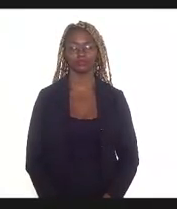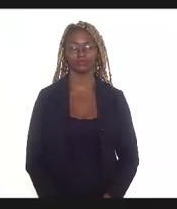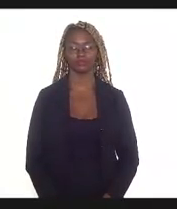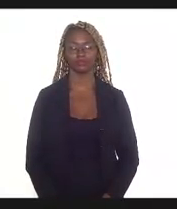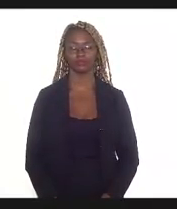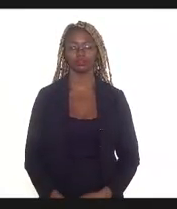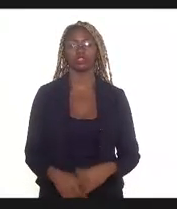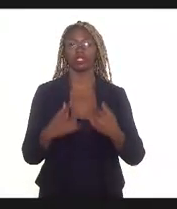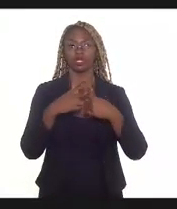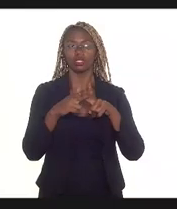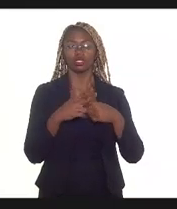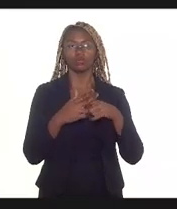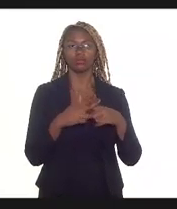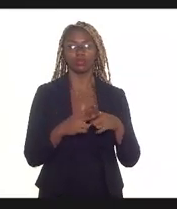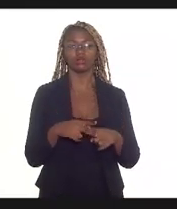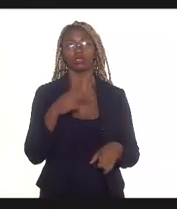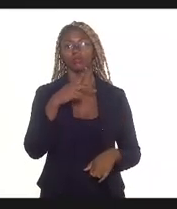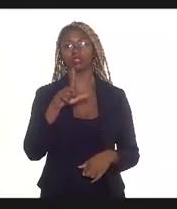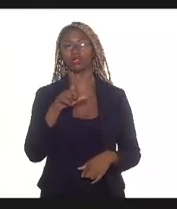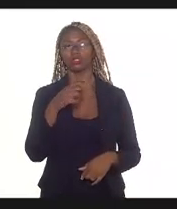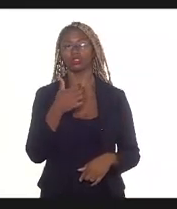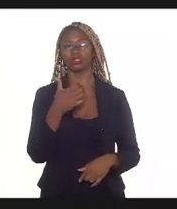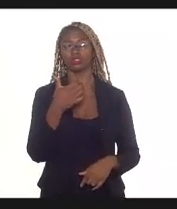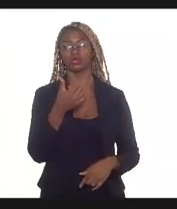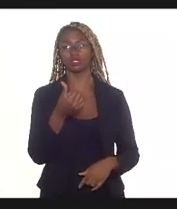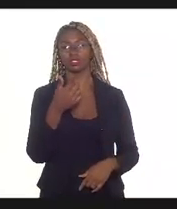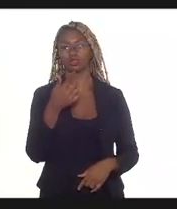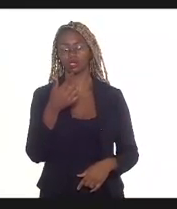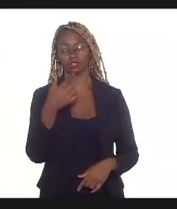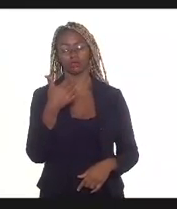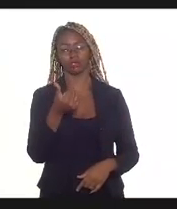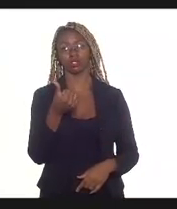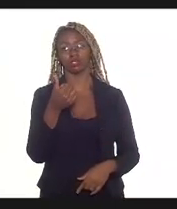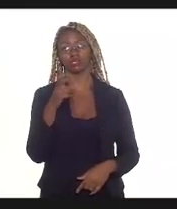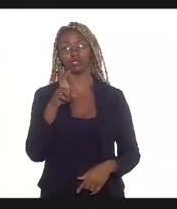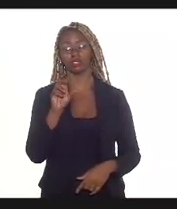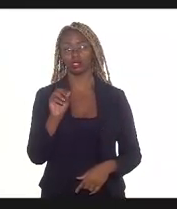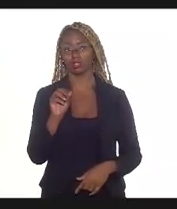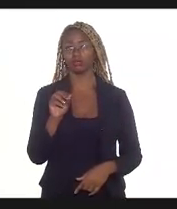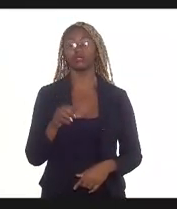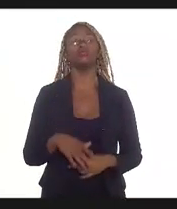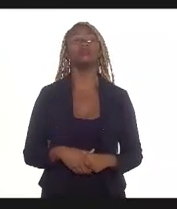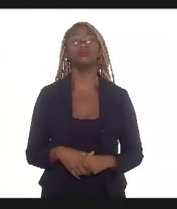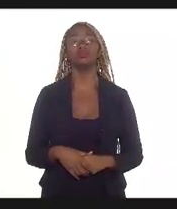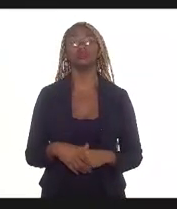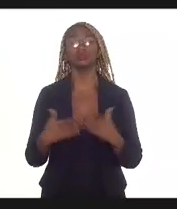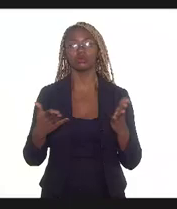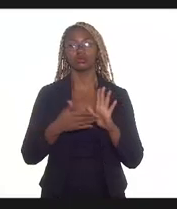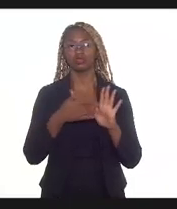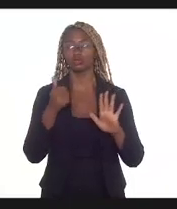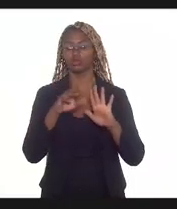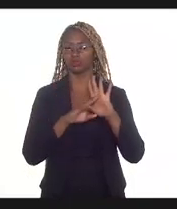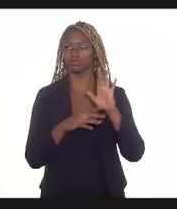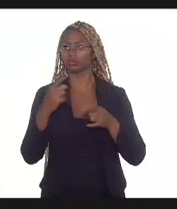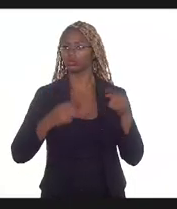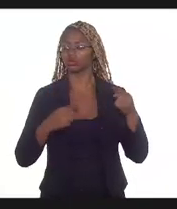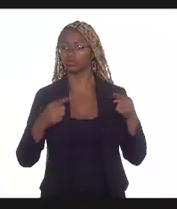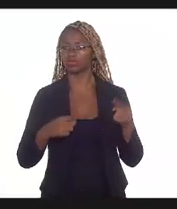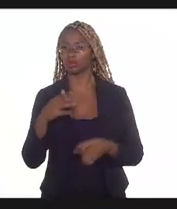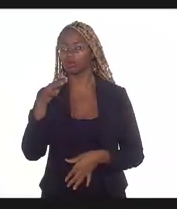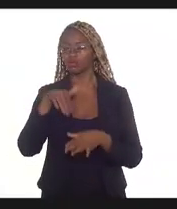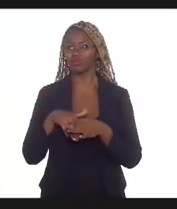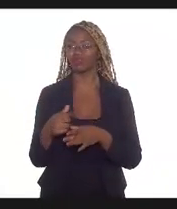Emendas de plenário ao projeto de lei 750/2011, autoria do deputado Vaguinho. É um retorno retirado de pauta pelo presidente, que tinha havido um voto